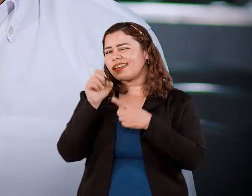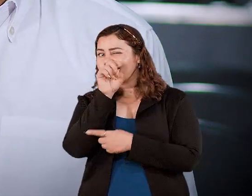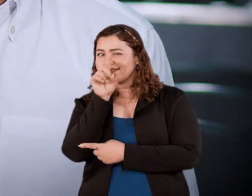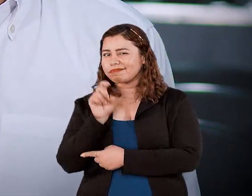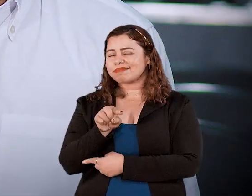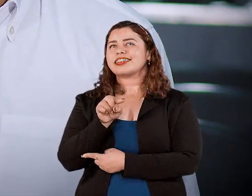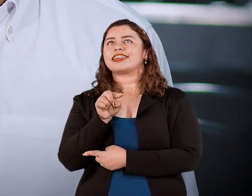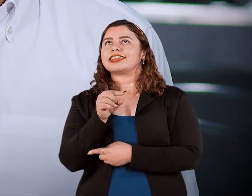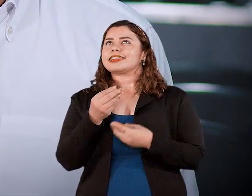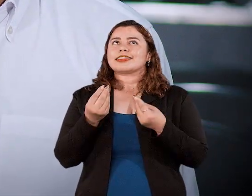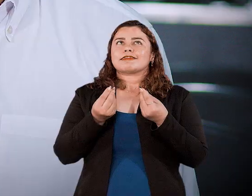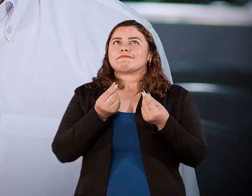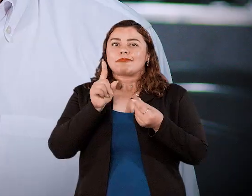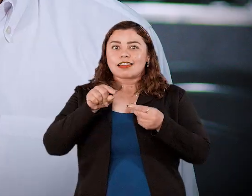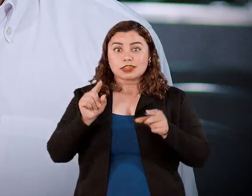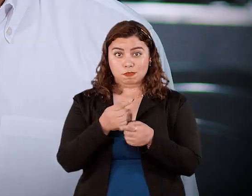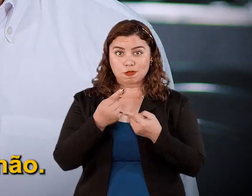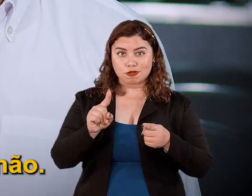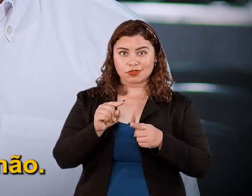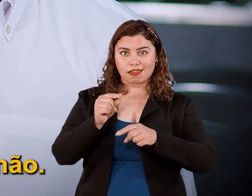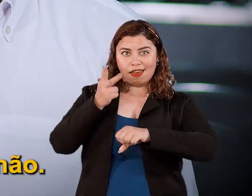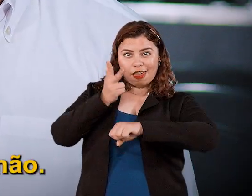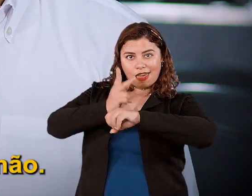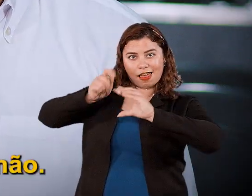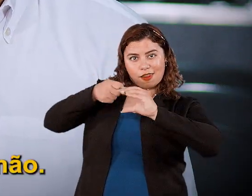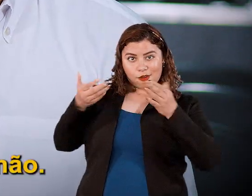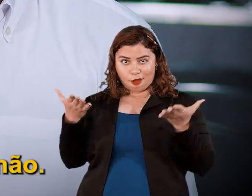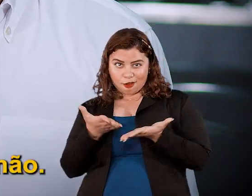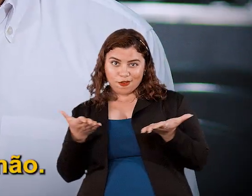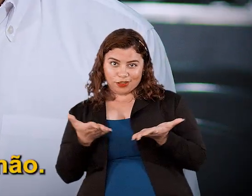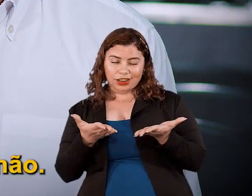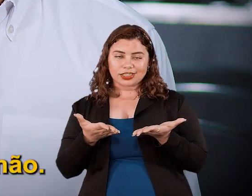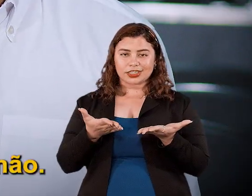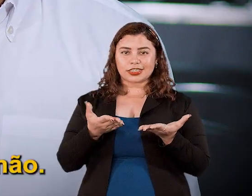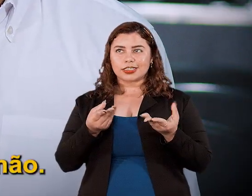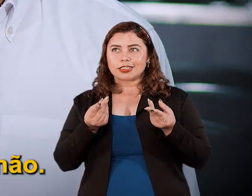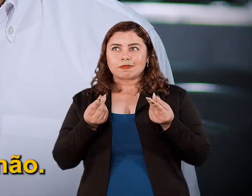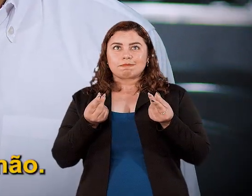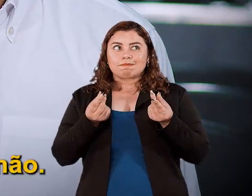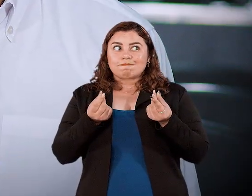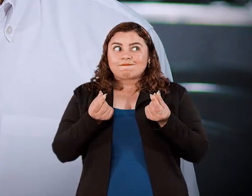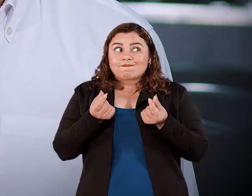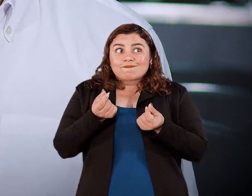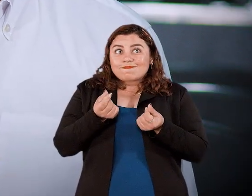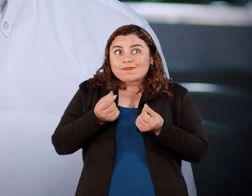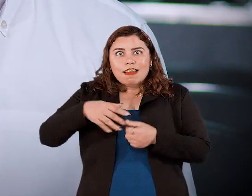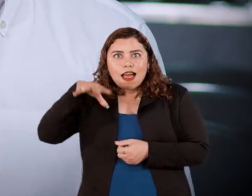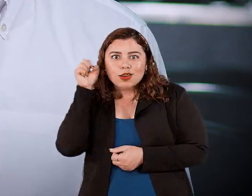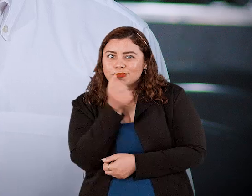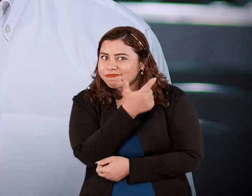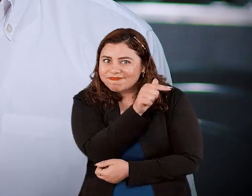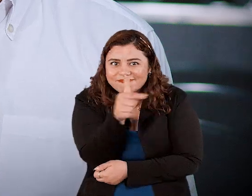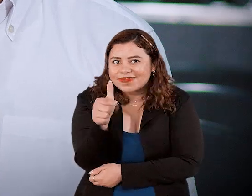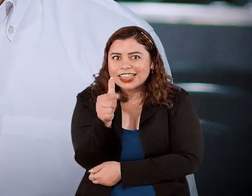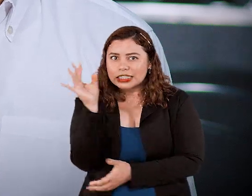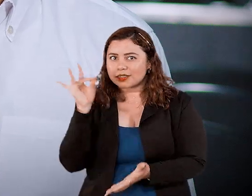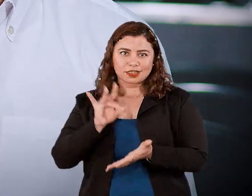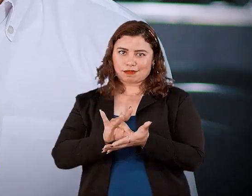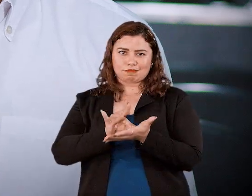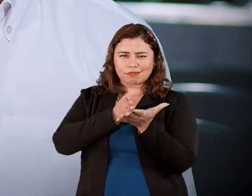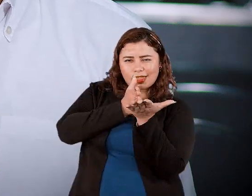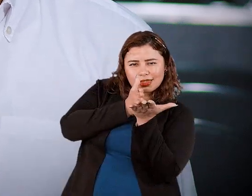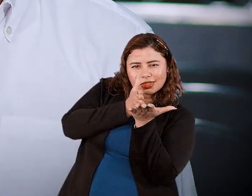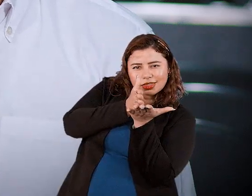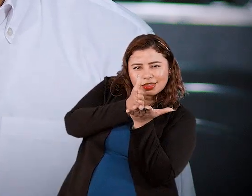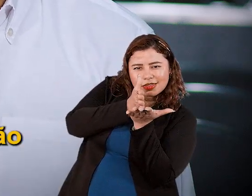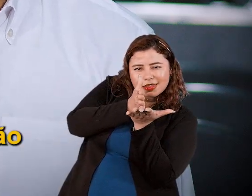quê? Essa música que a gente está gravando hoje, né? Ela não existe um áudio, né,